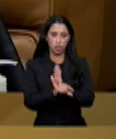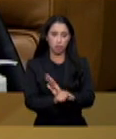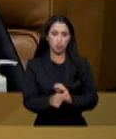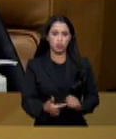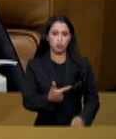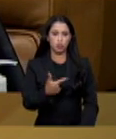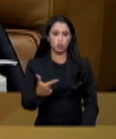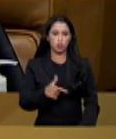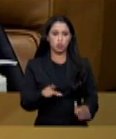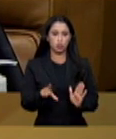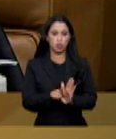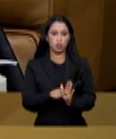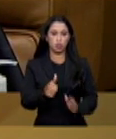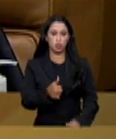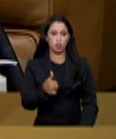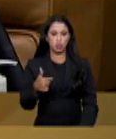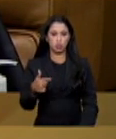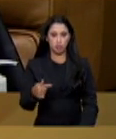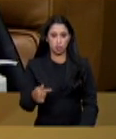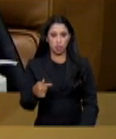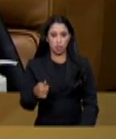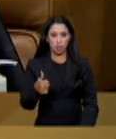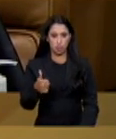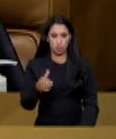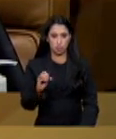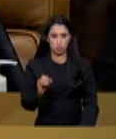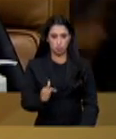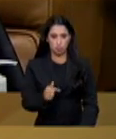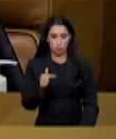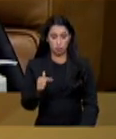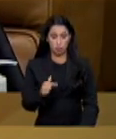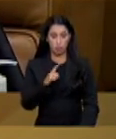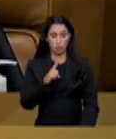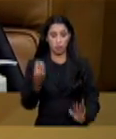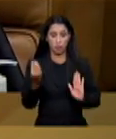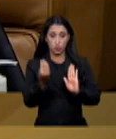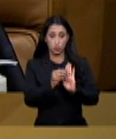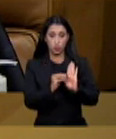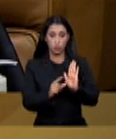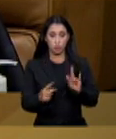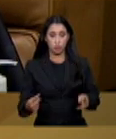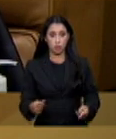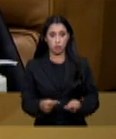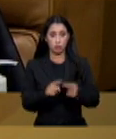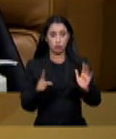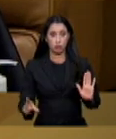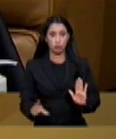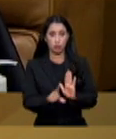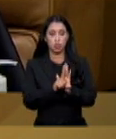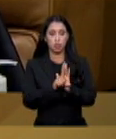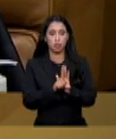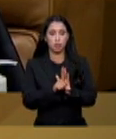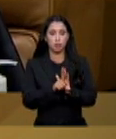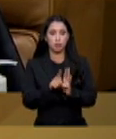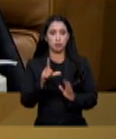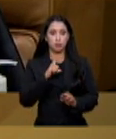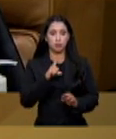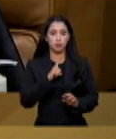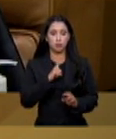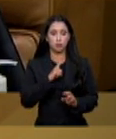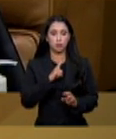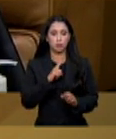lei estadual 17.107 e colocou esse dispositivo legal sob o filtro